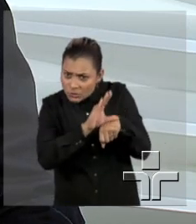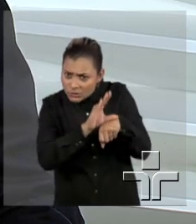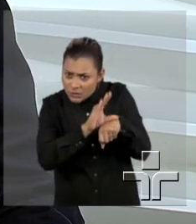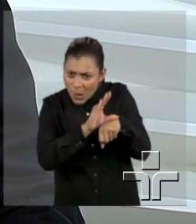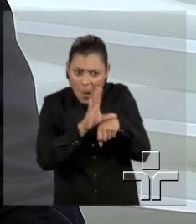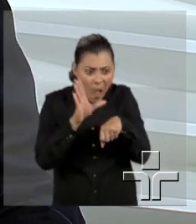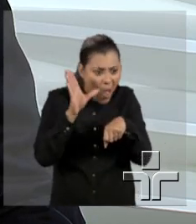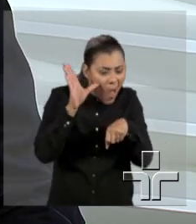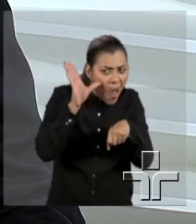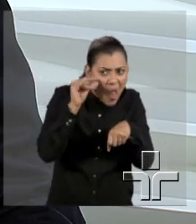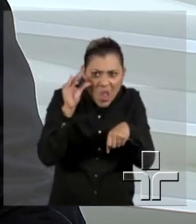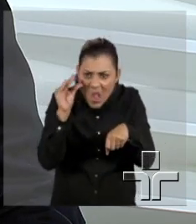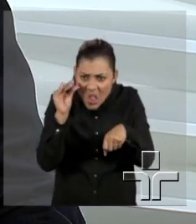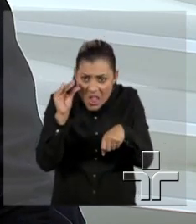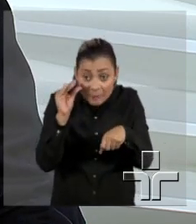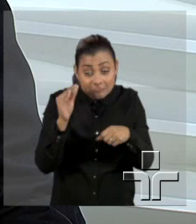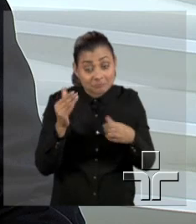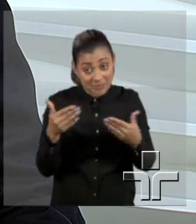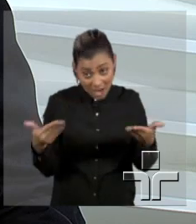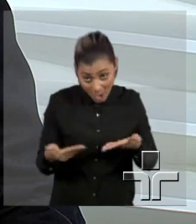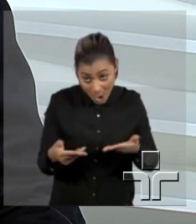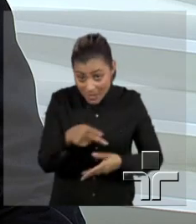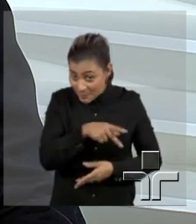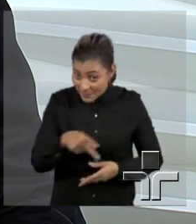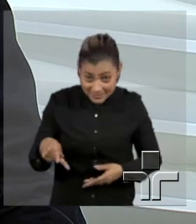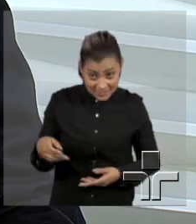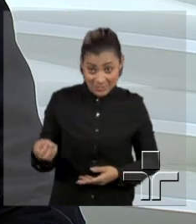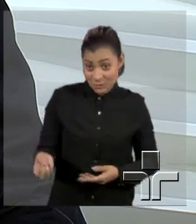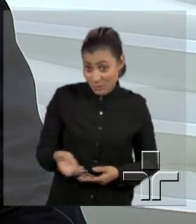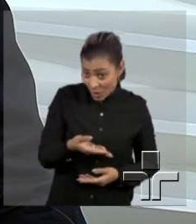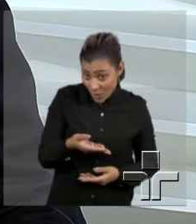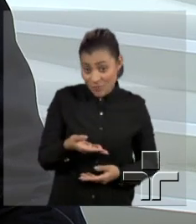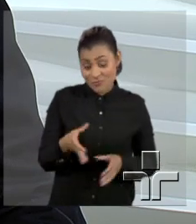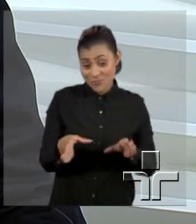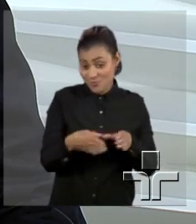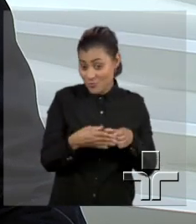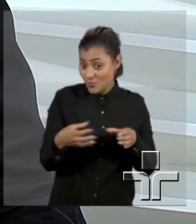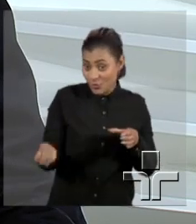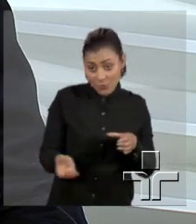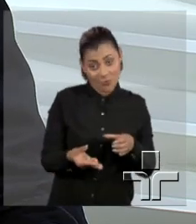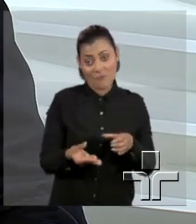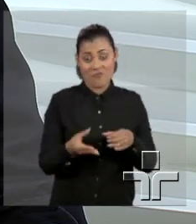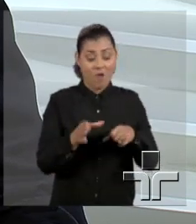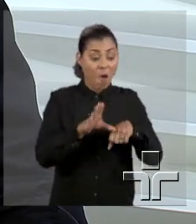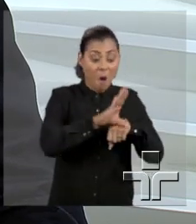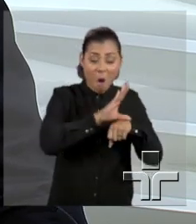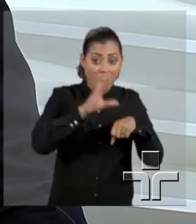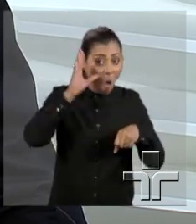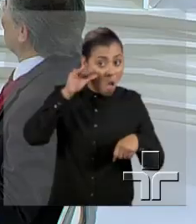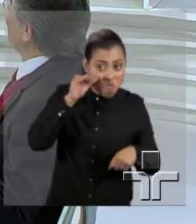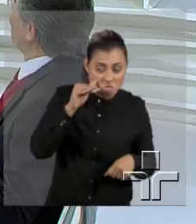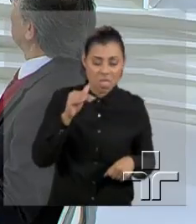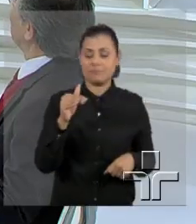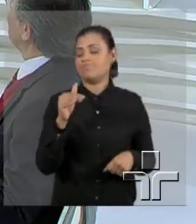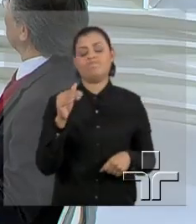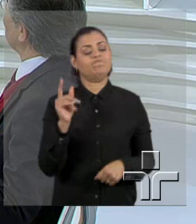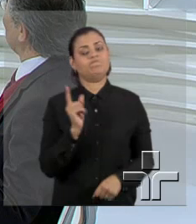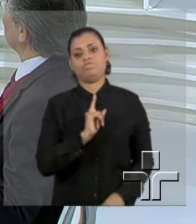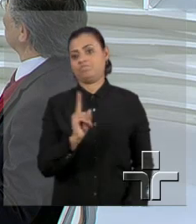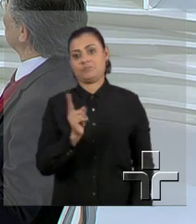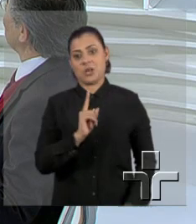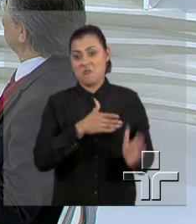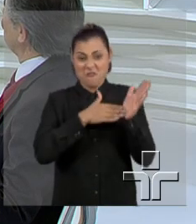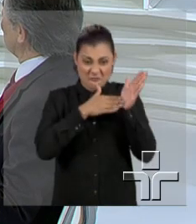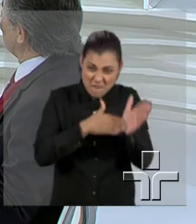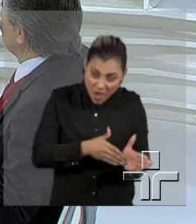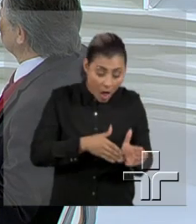observada, pelo menos na intensidade, na frequência, na